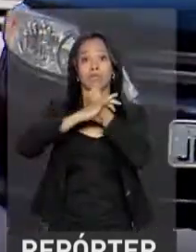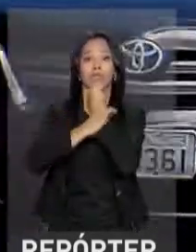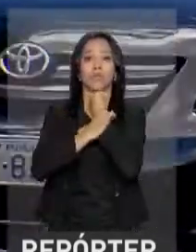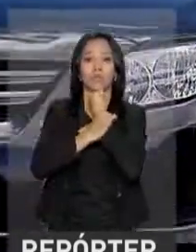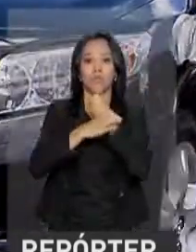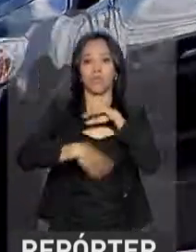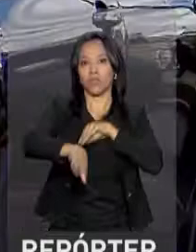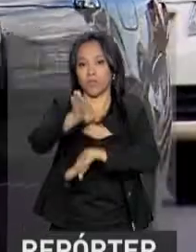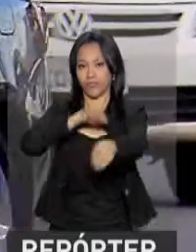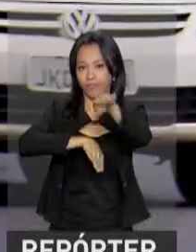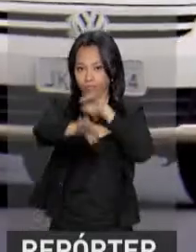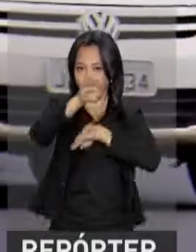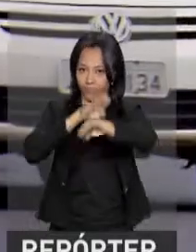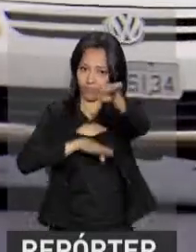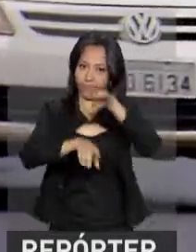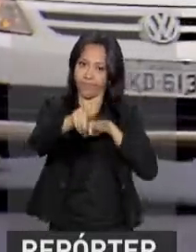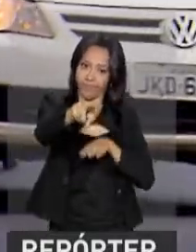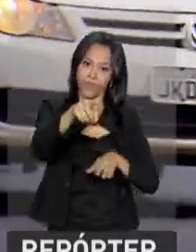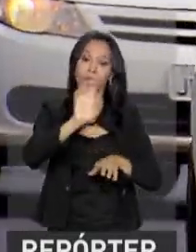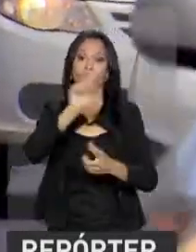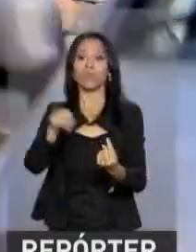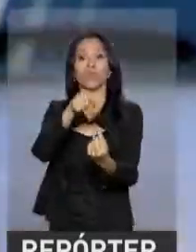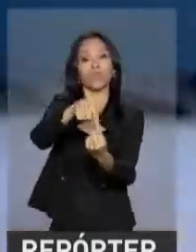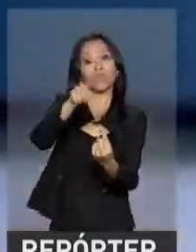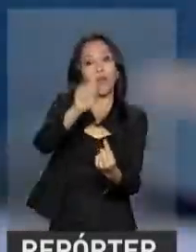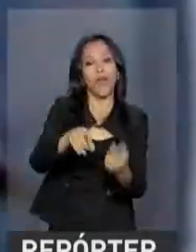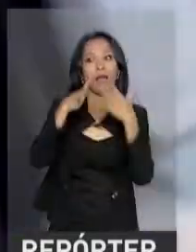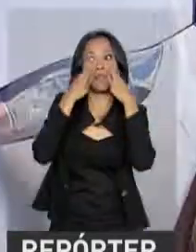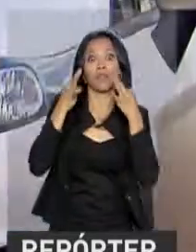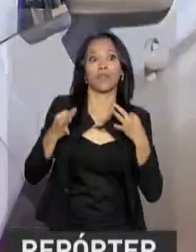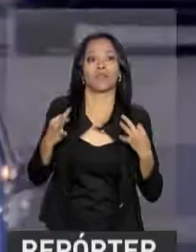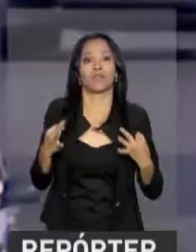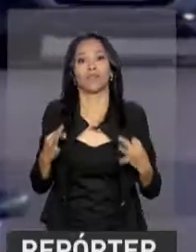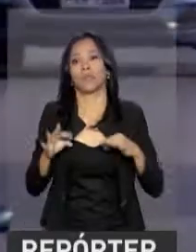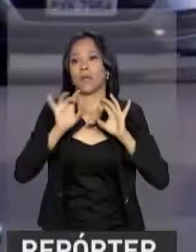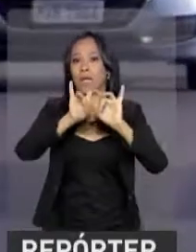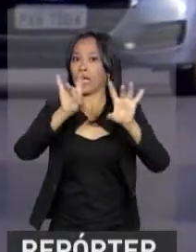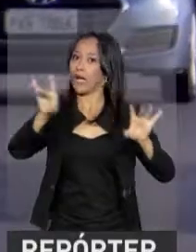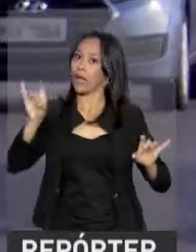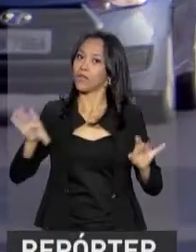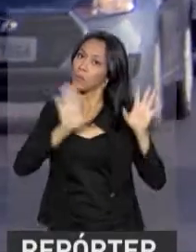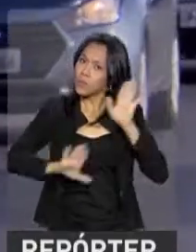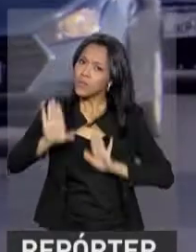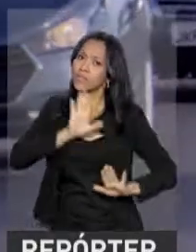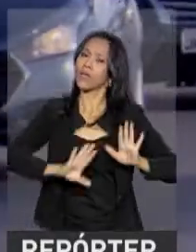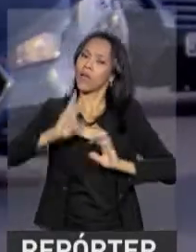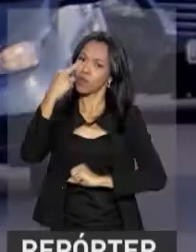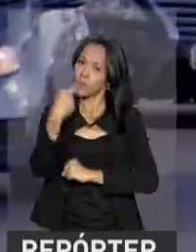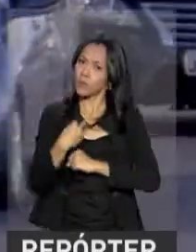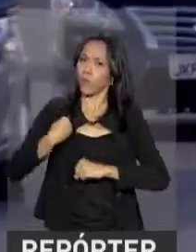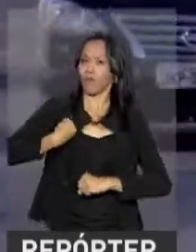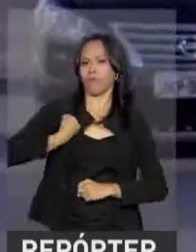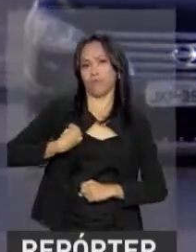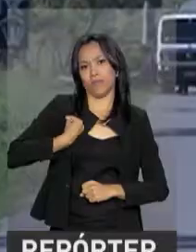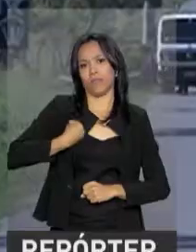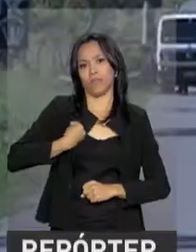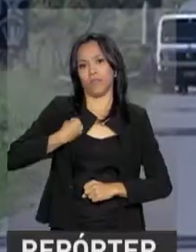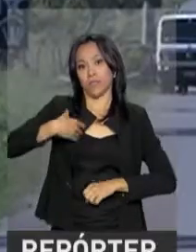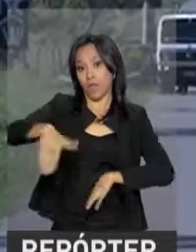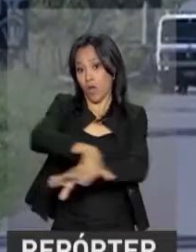tema Nós Somos o Trânsito, o objetivo é alertar cada cidadão sobre o cuidado com a vida nas ruas e